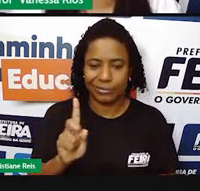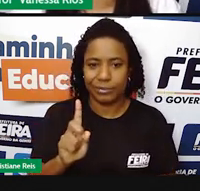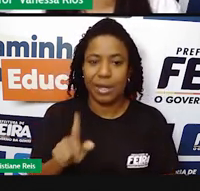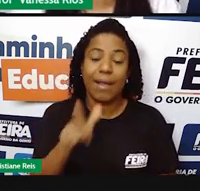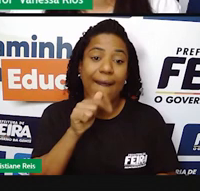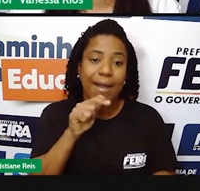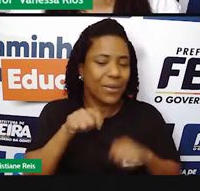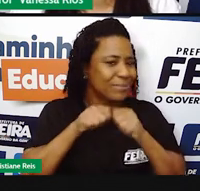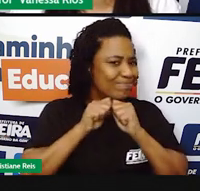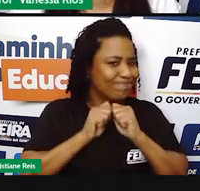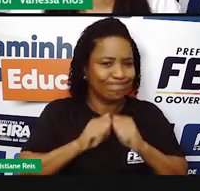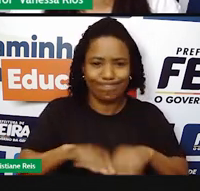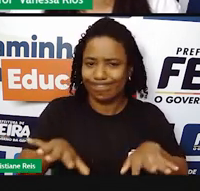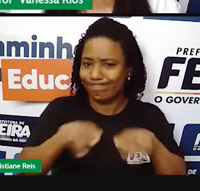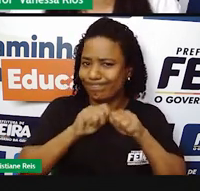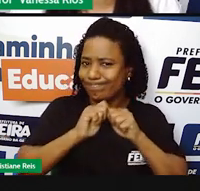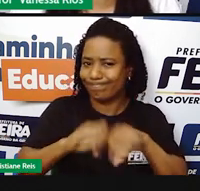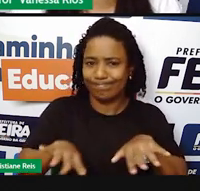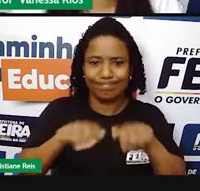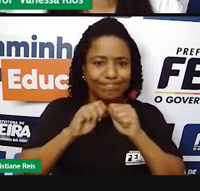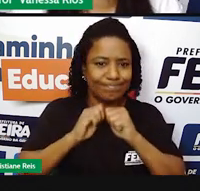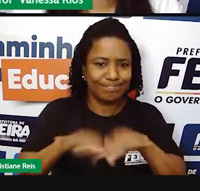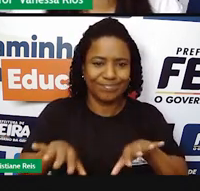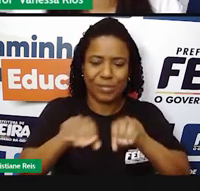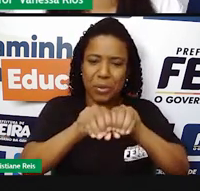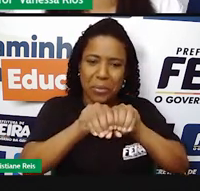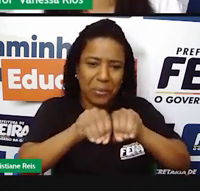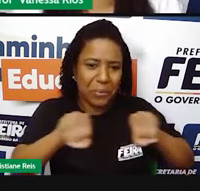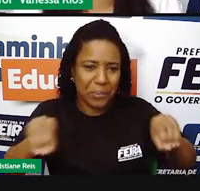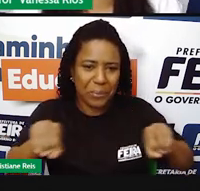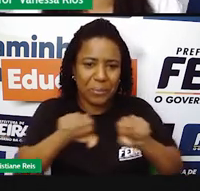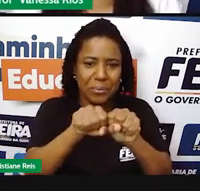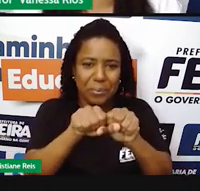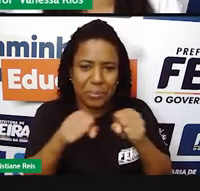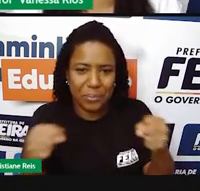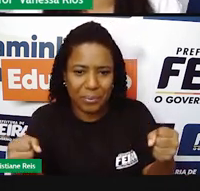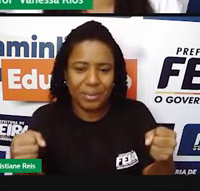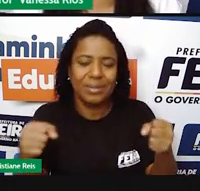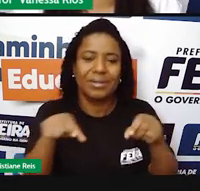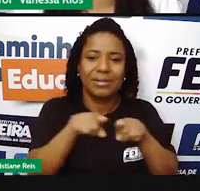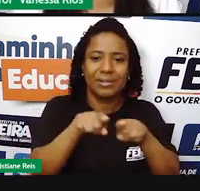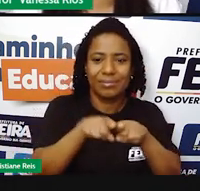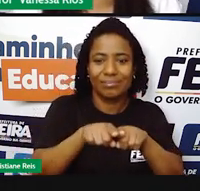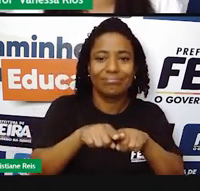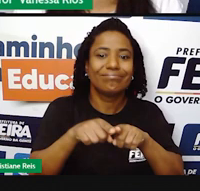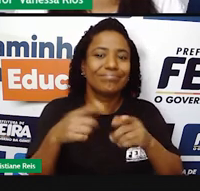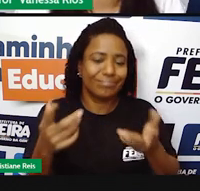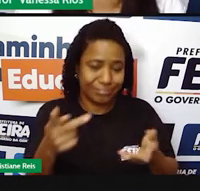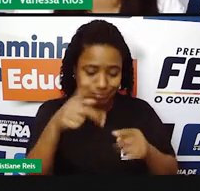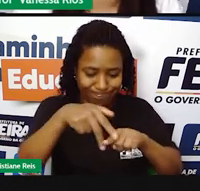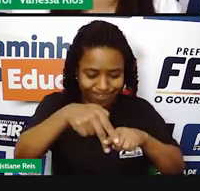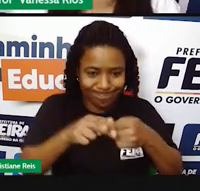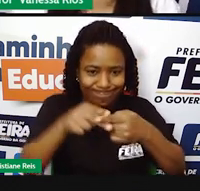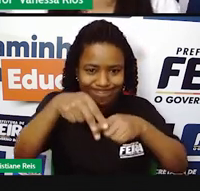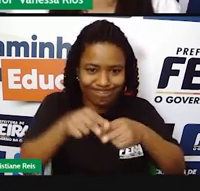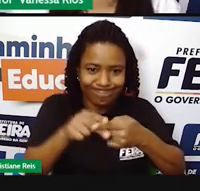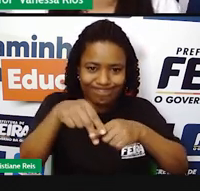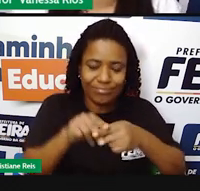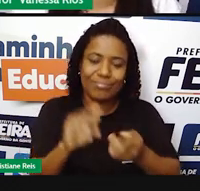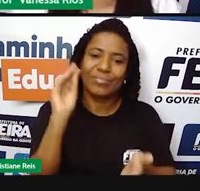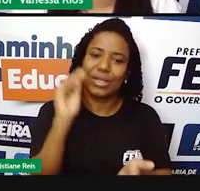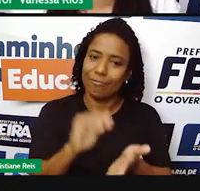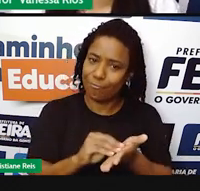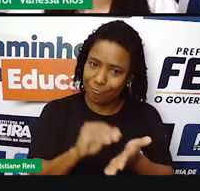desperdício de água pelas tubulações e pelo mau uso, né, pela falta de manutenção, às vezes,